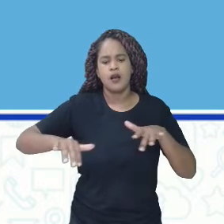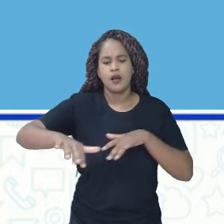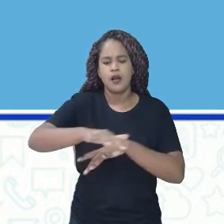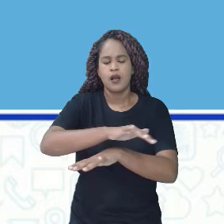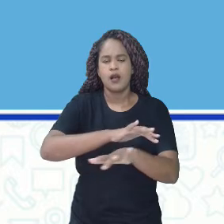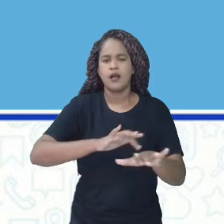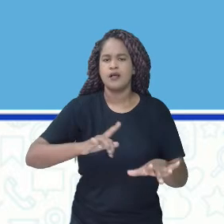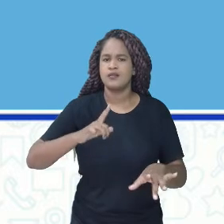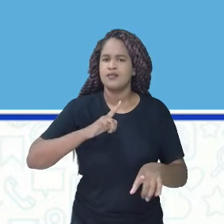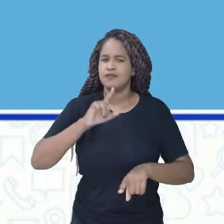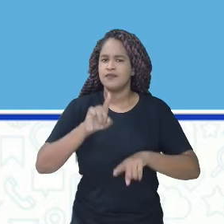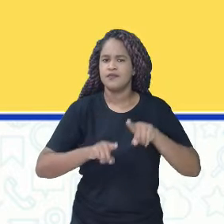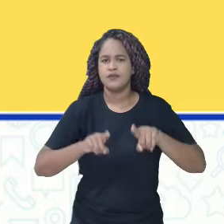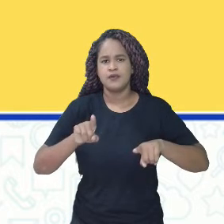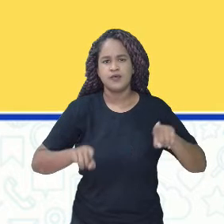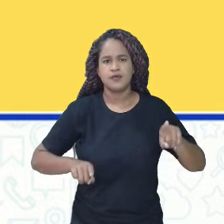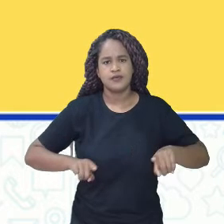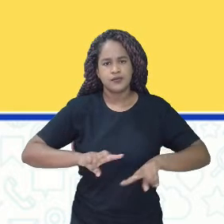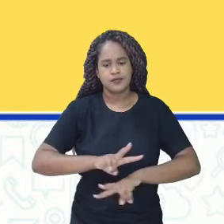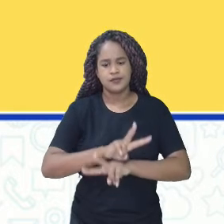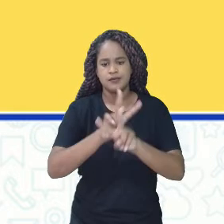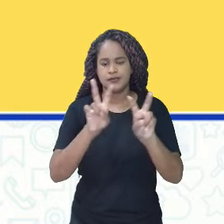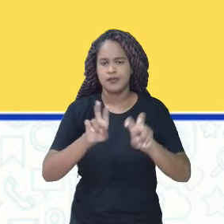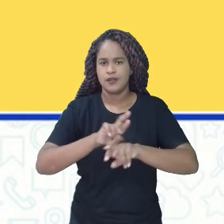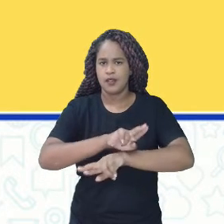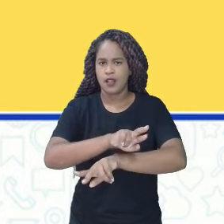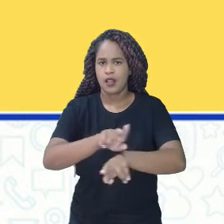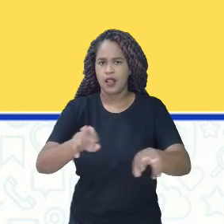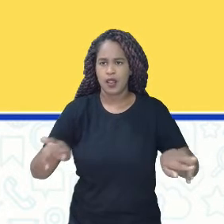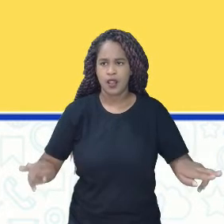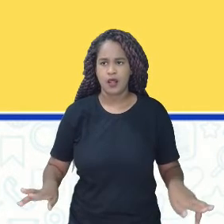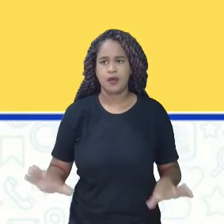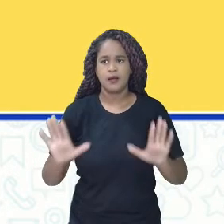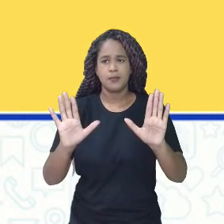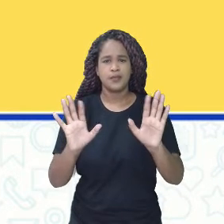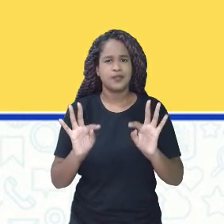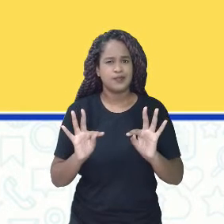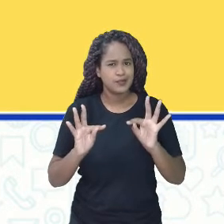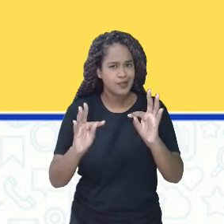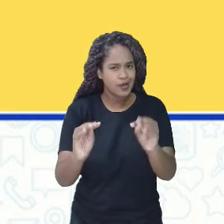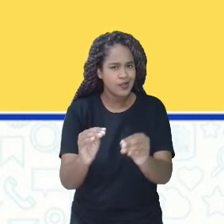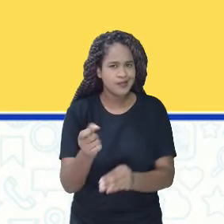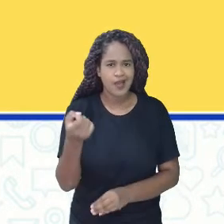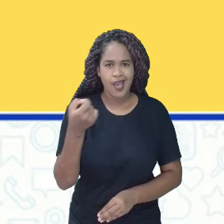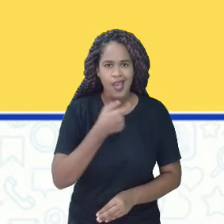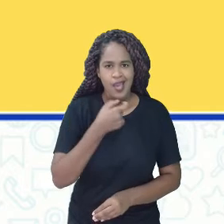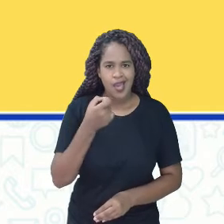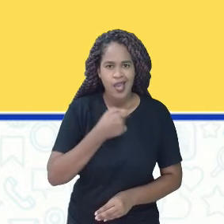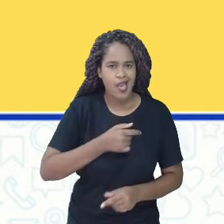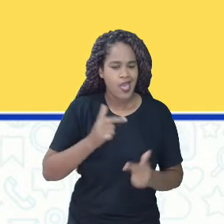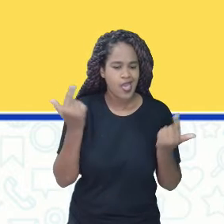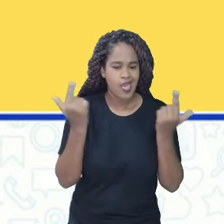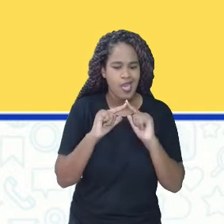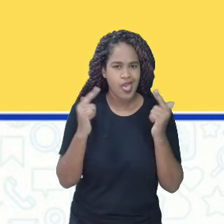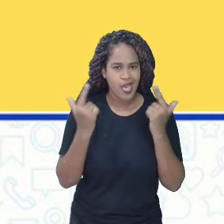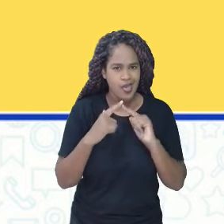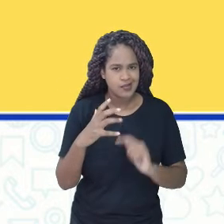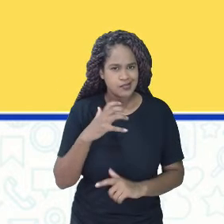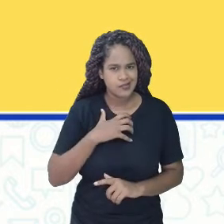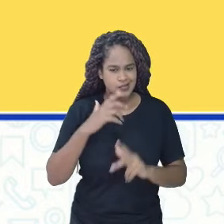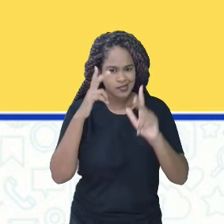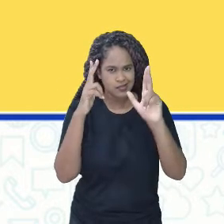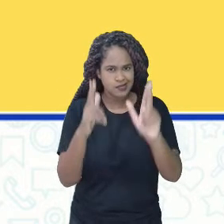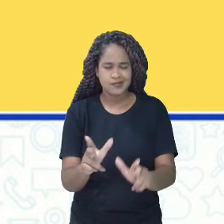grande variedade de tema. É claro que nem todos riem da mesma coisa, não é, pessoal? Nem todos acham graça de